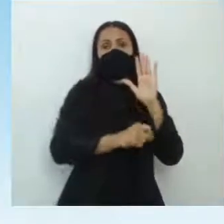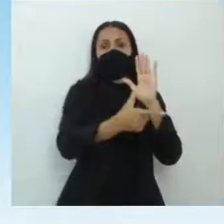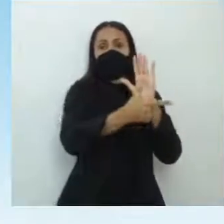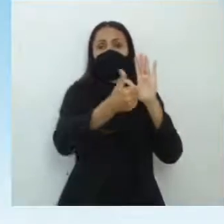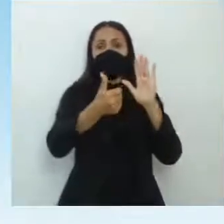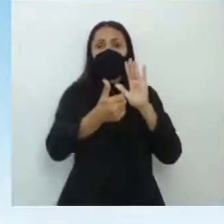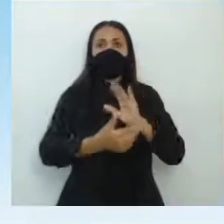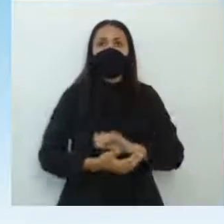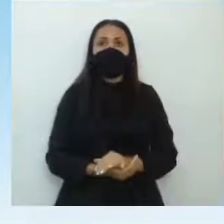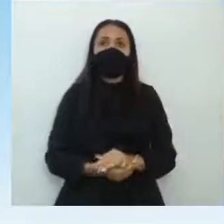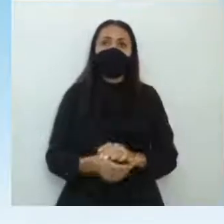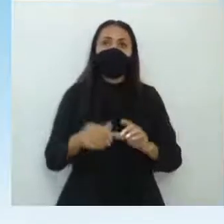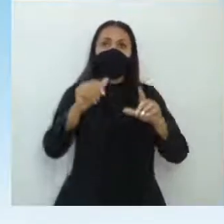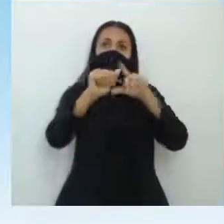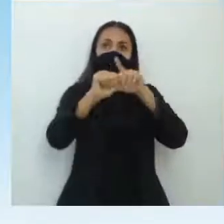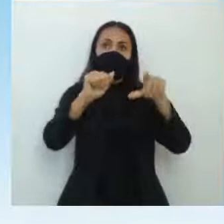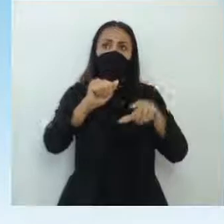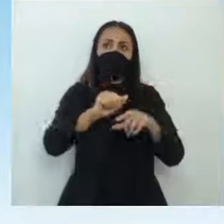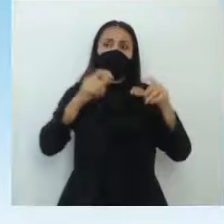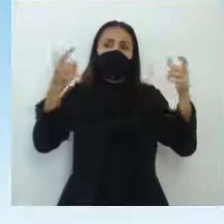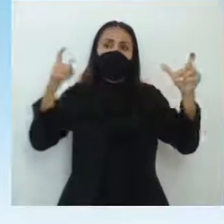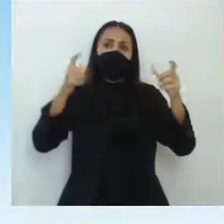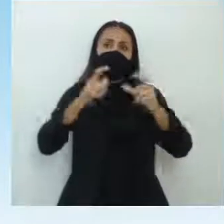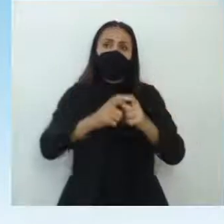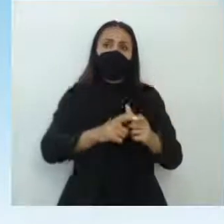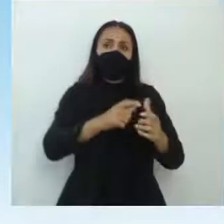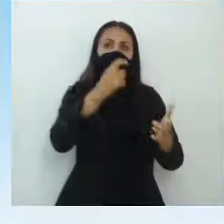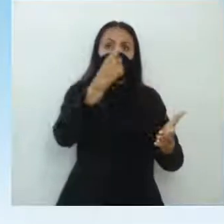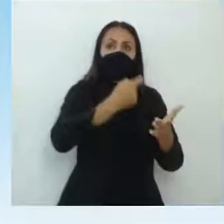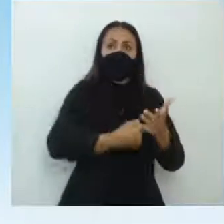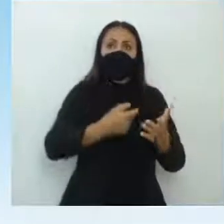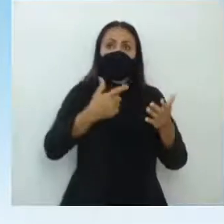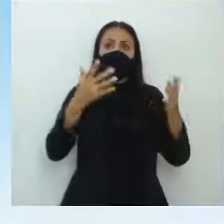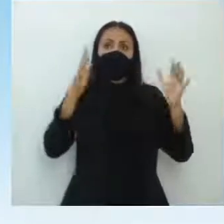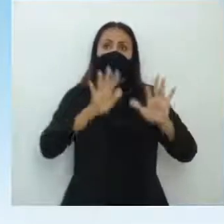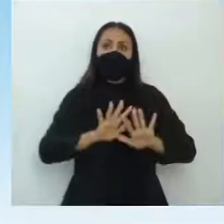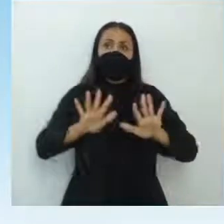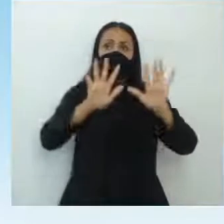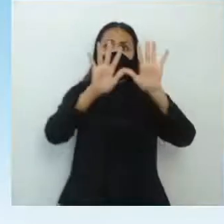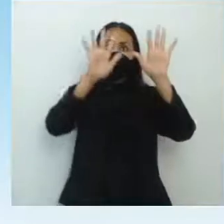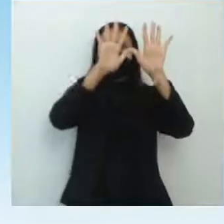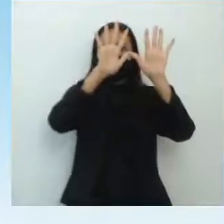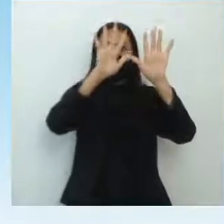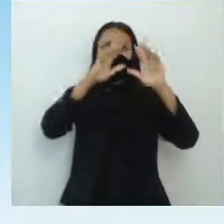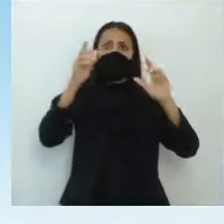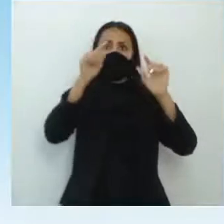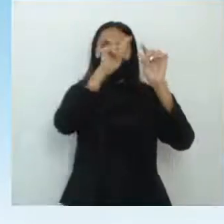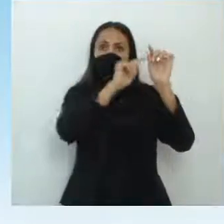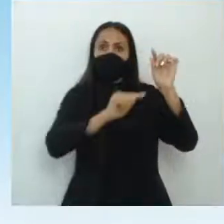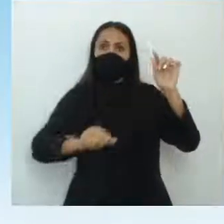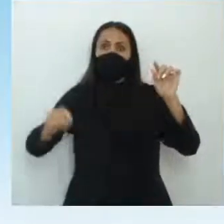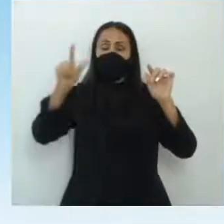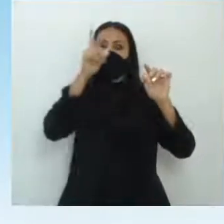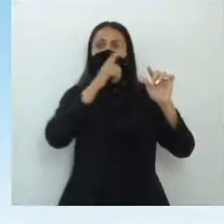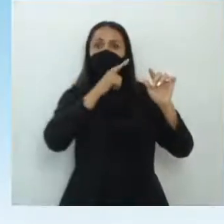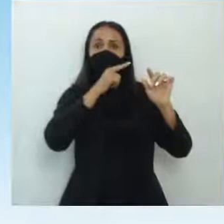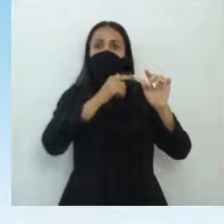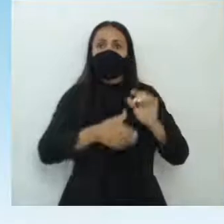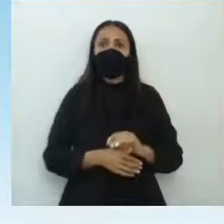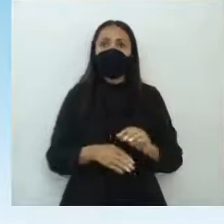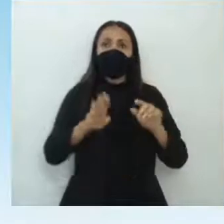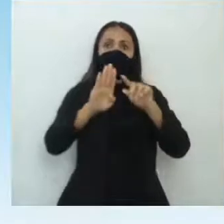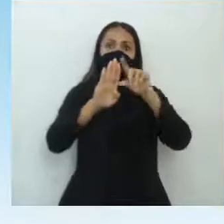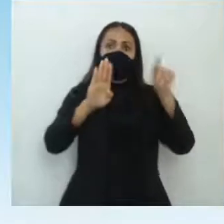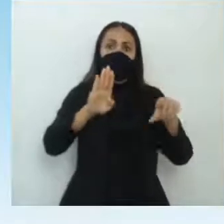Letra A. Provocarão ali a redução das taxas de evaporação e de condensação do ciclo da água. Letra